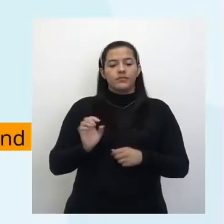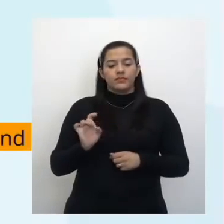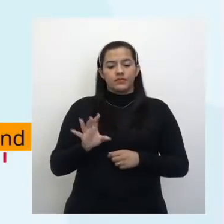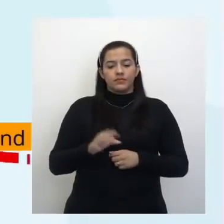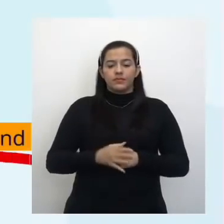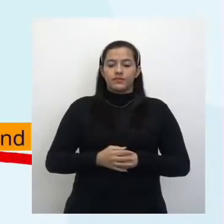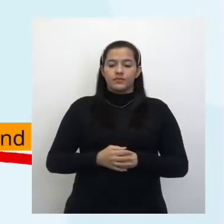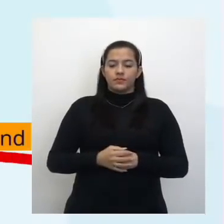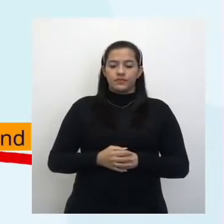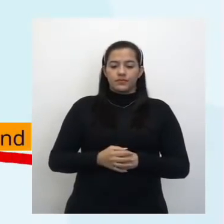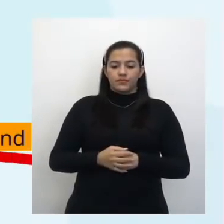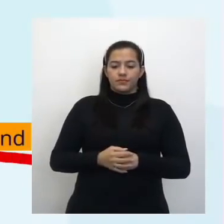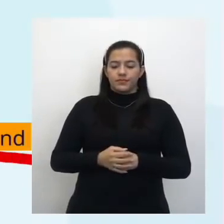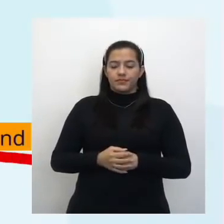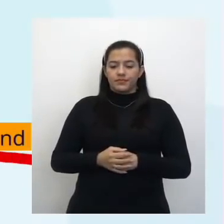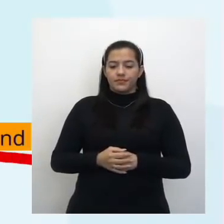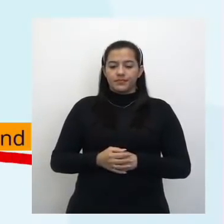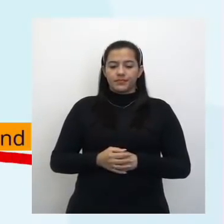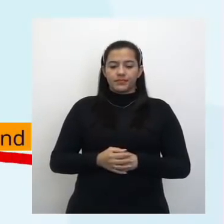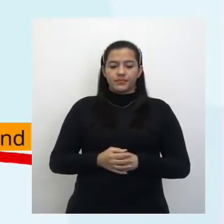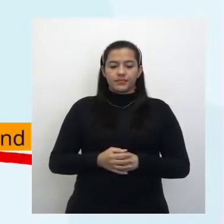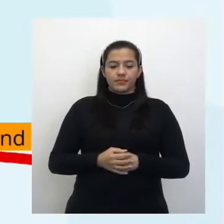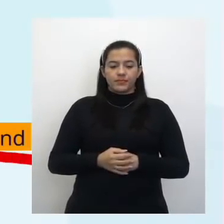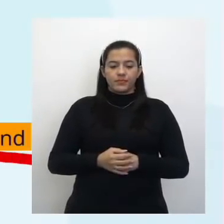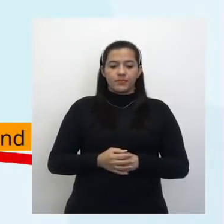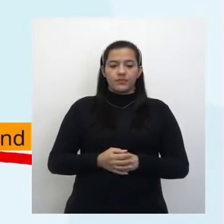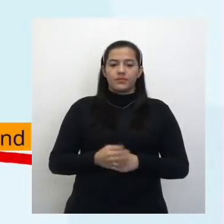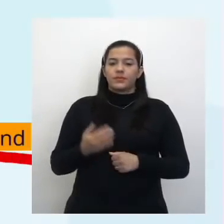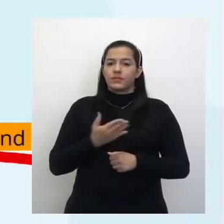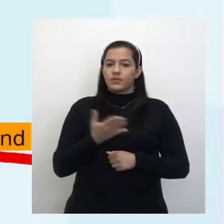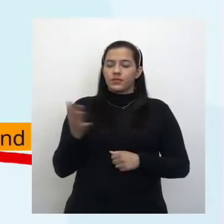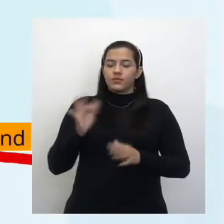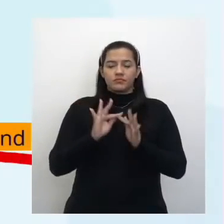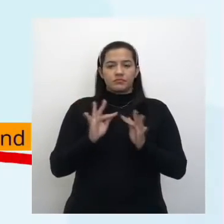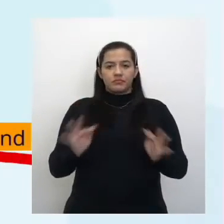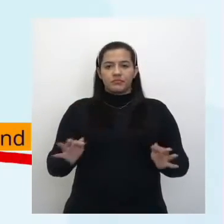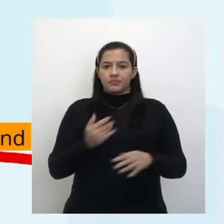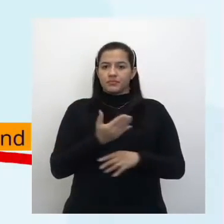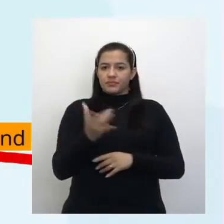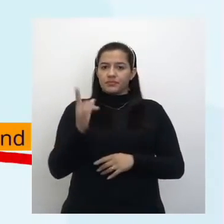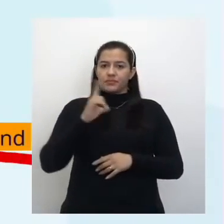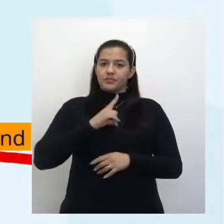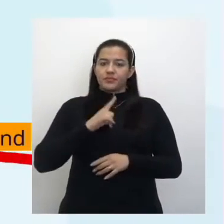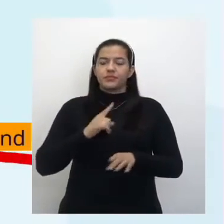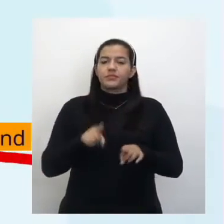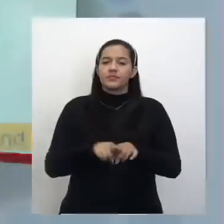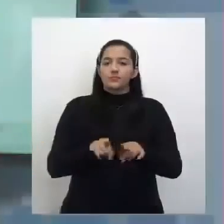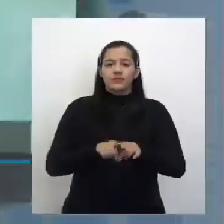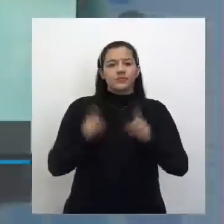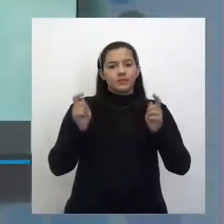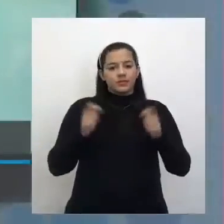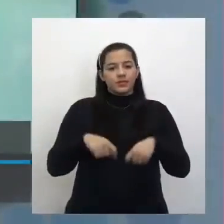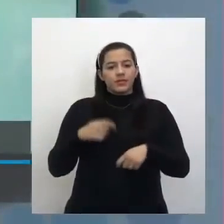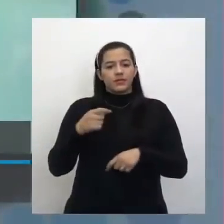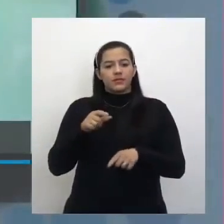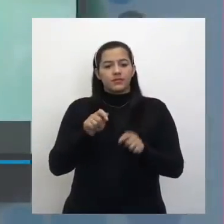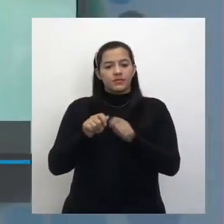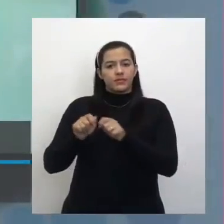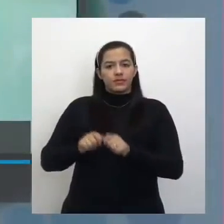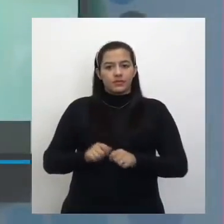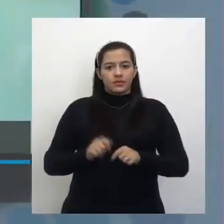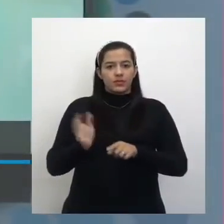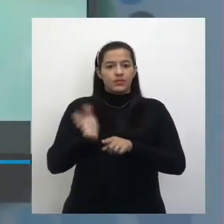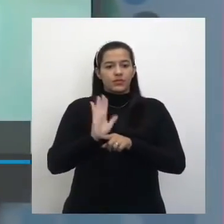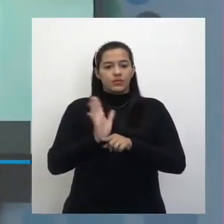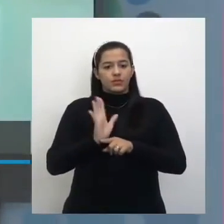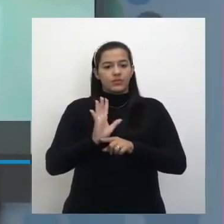não ok simplesinho aqui e vocês também podem o vídeozinho né